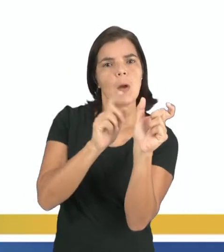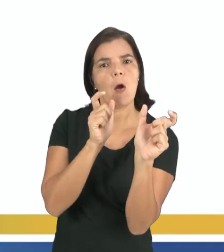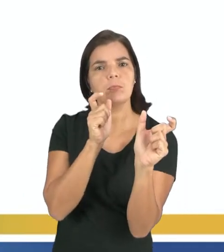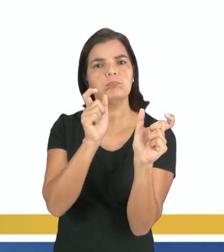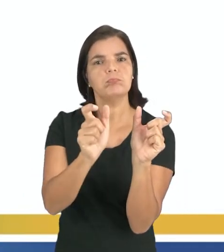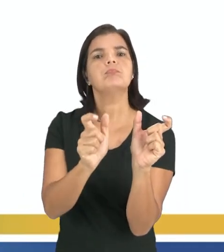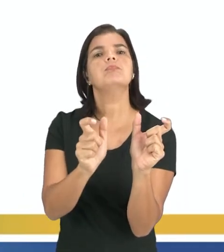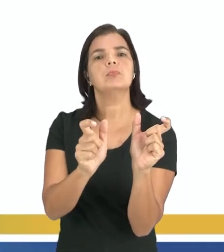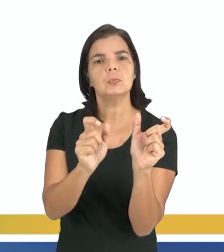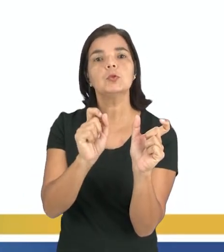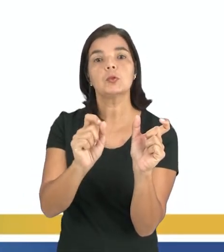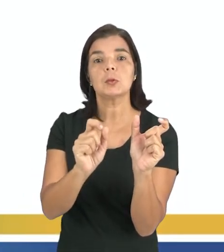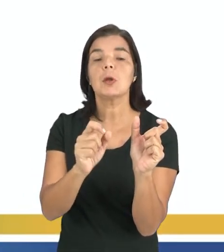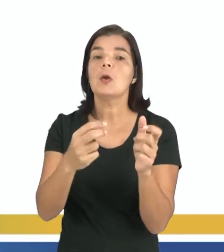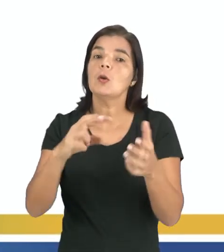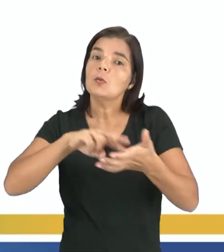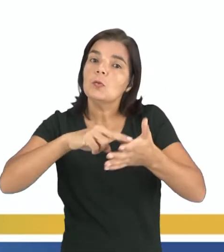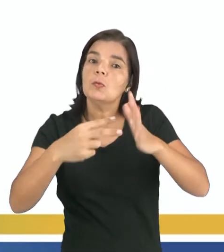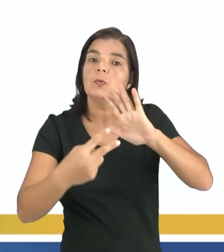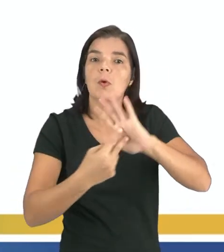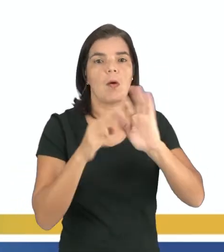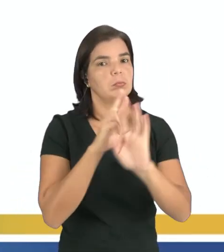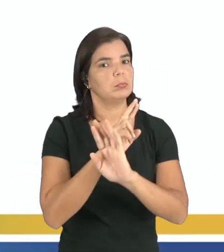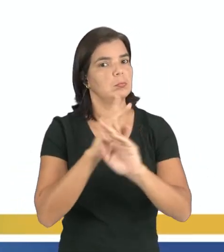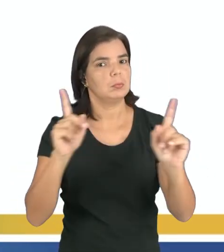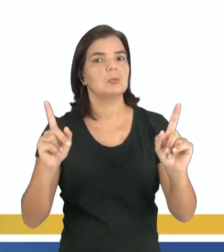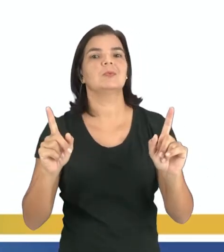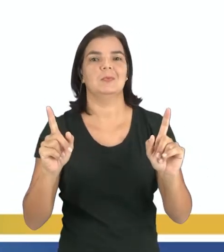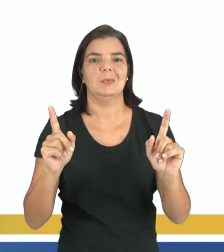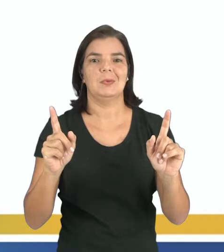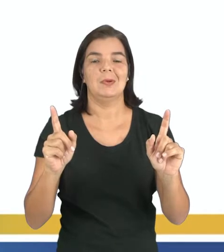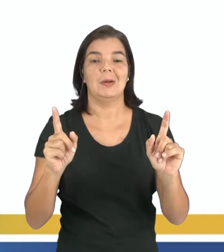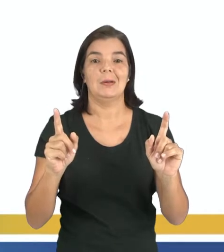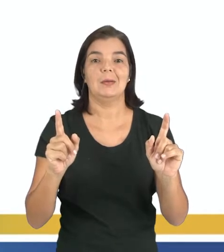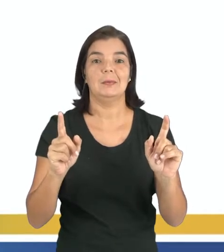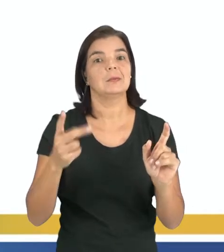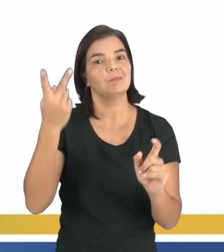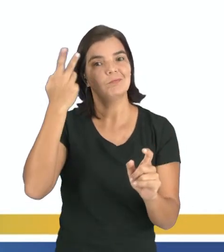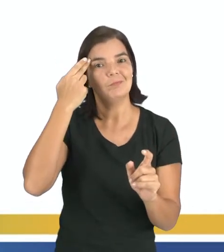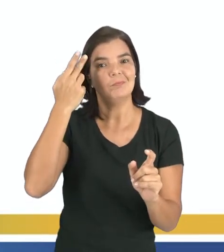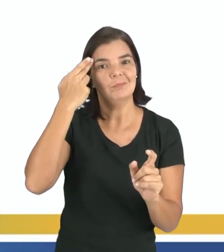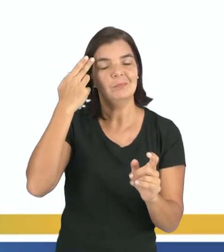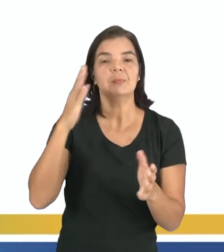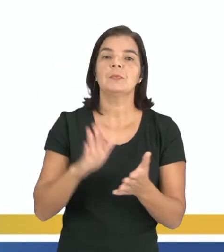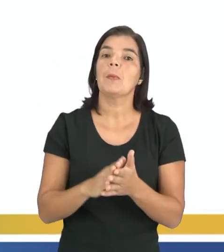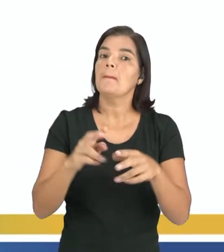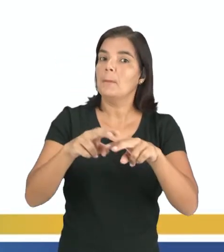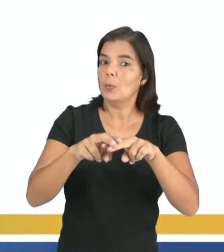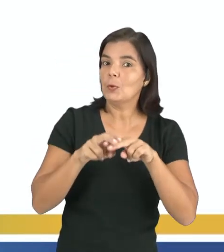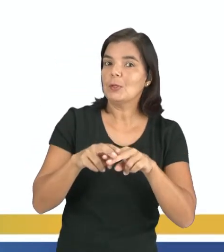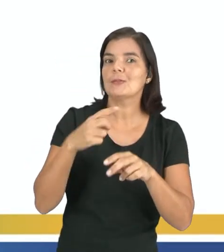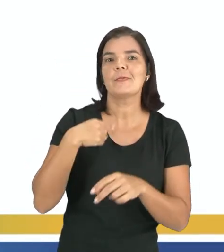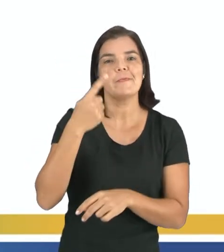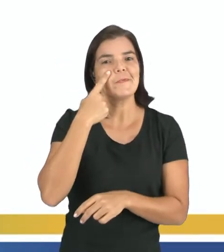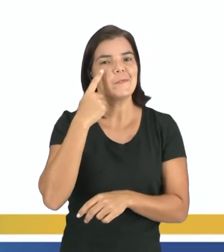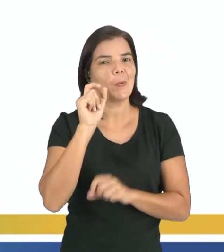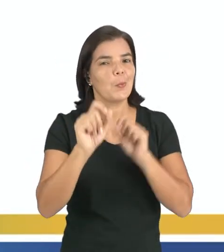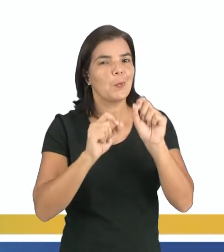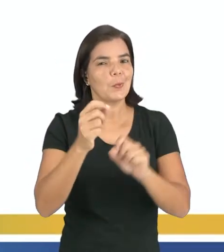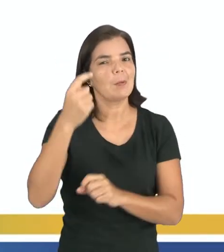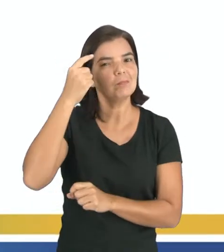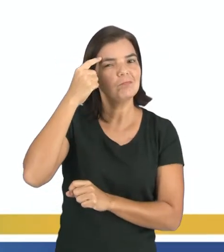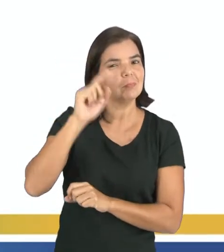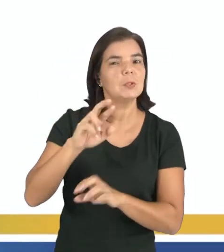ou situações que trazem um sentido contrário ao que carrega naturalmente. Com isso, procuramos trazer um